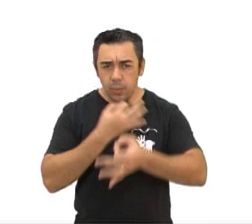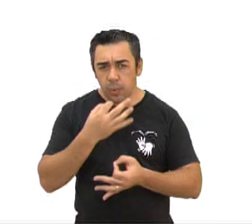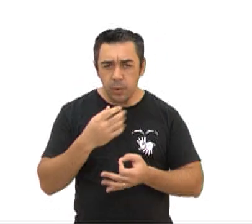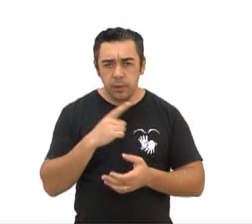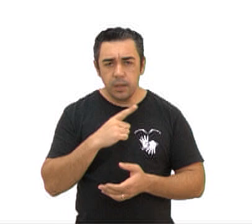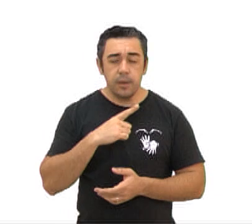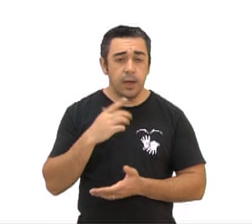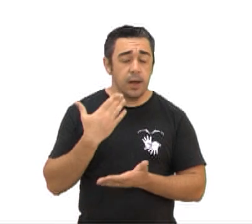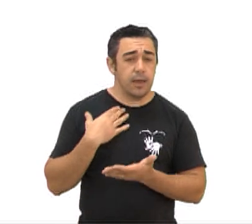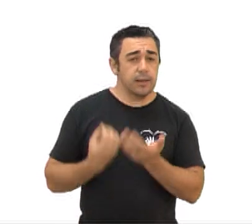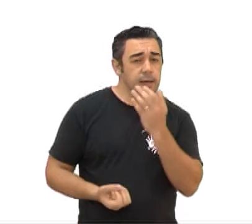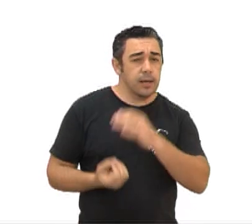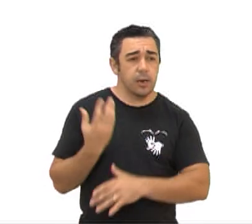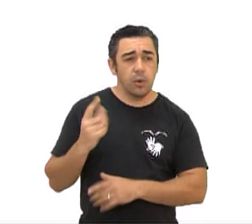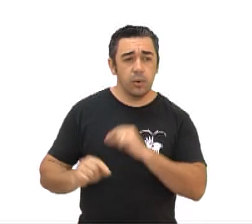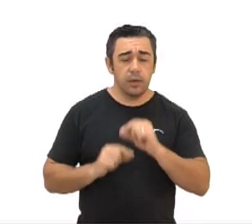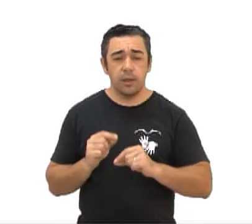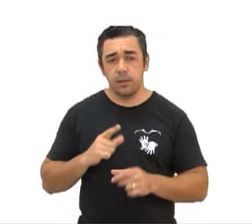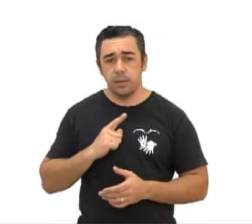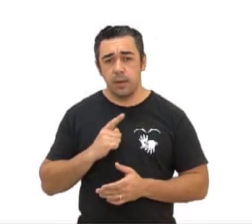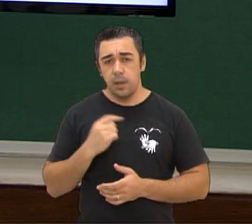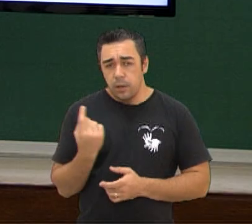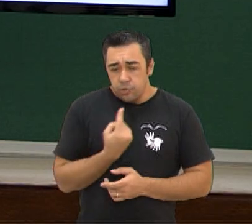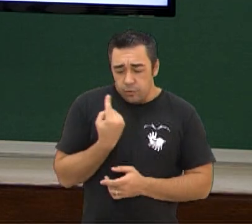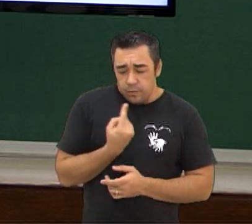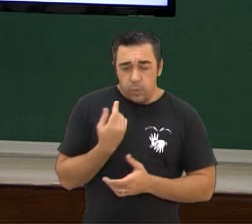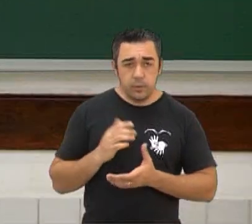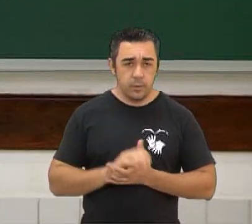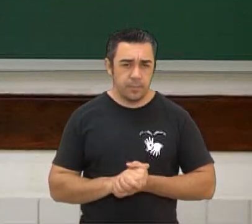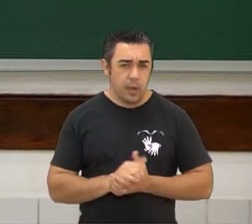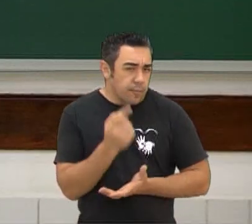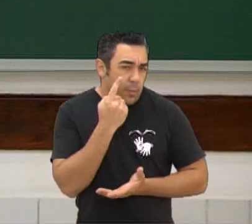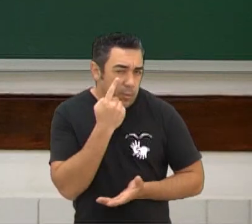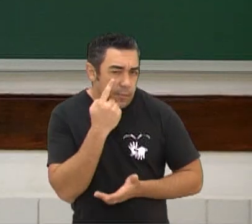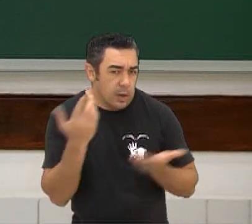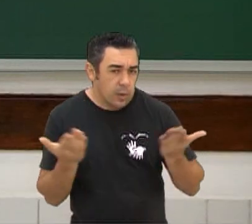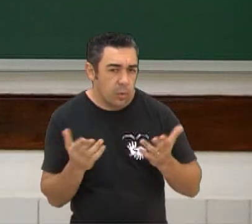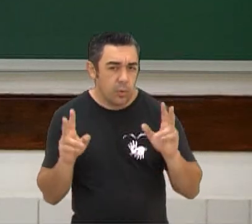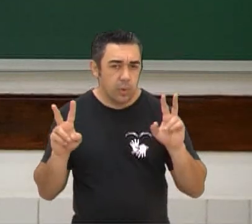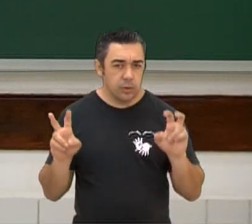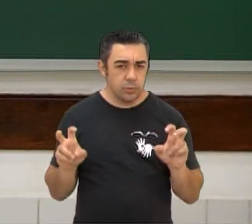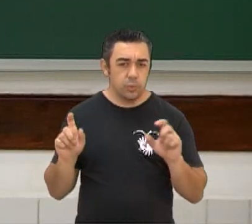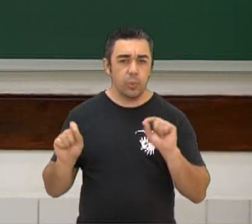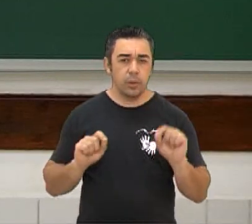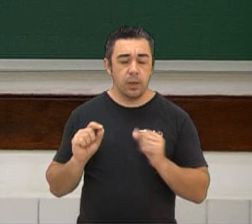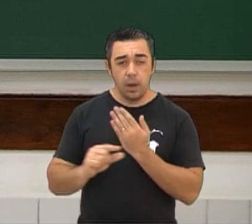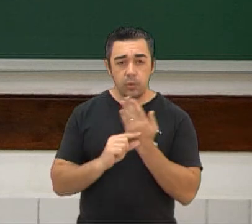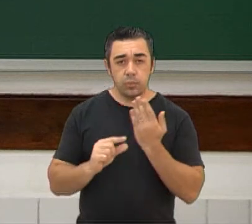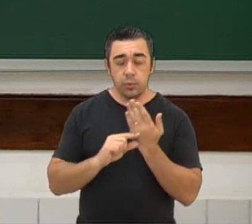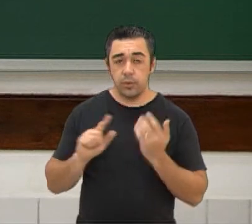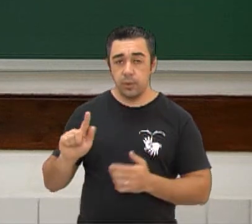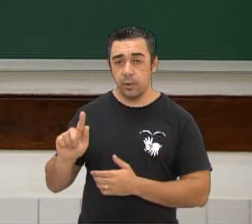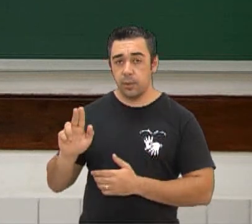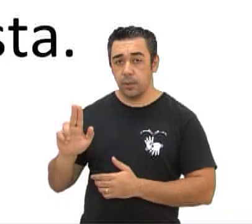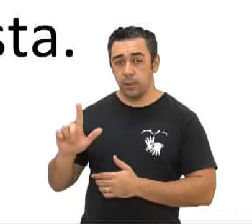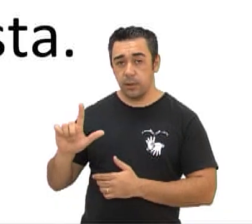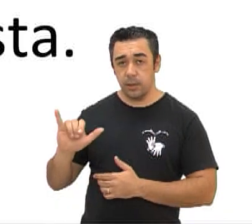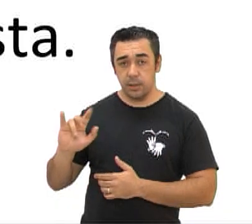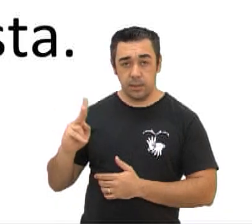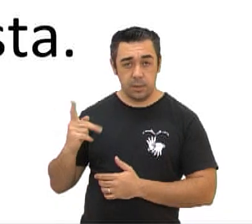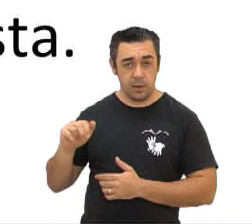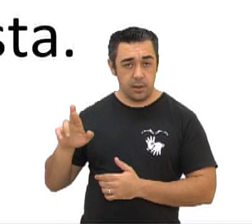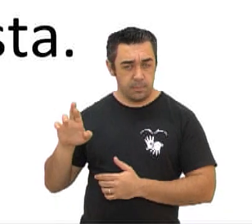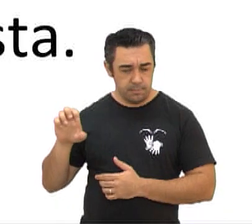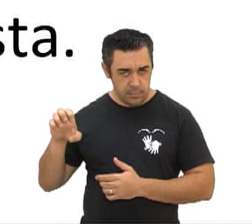da individuação. Vejamos então sobre Guilherme de Ockham. Nessa aula